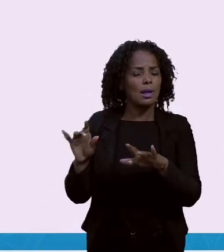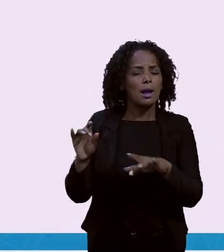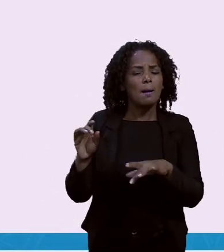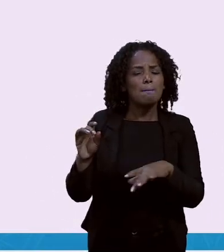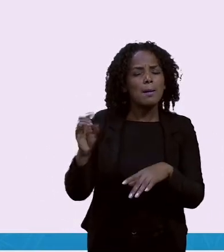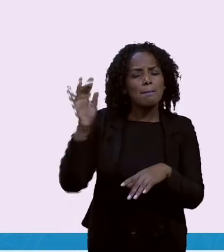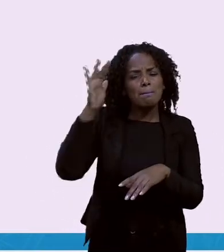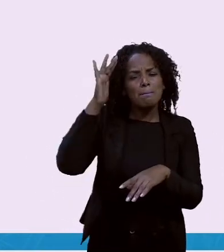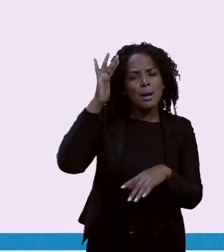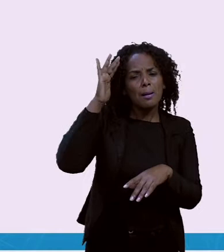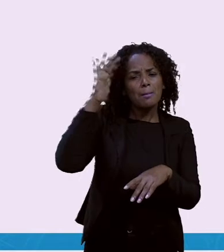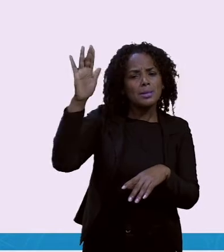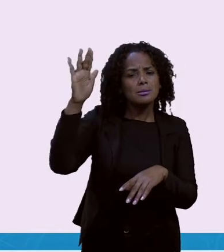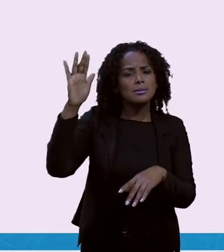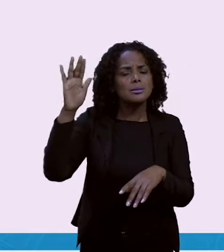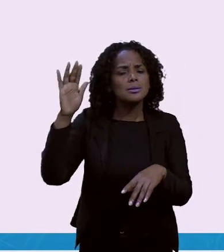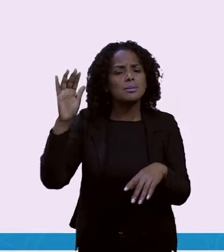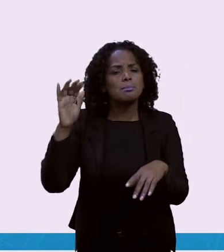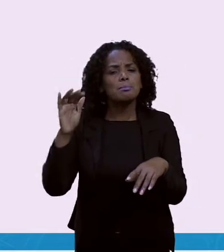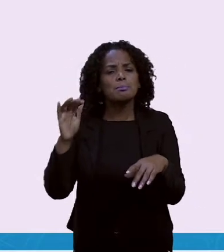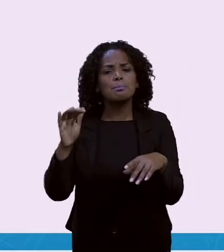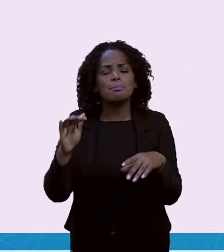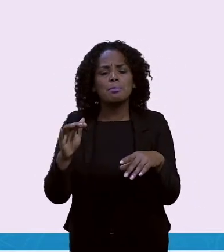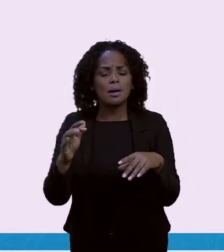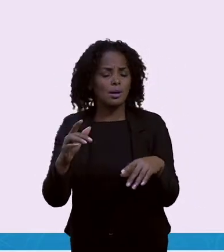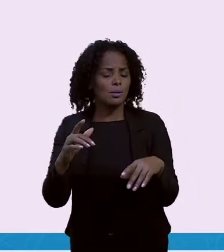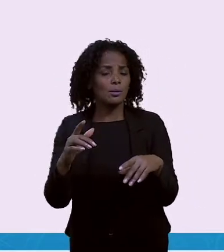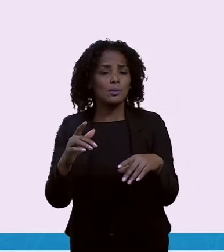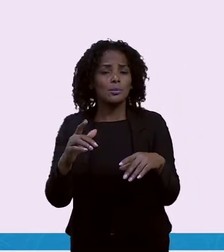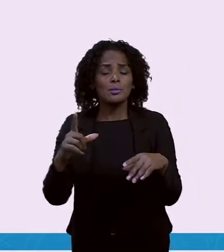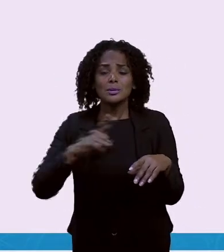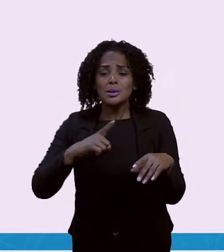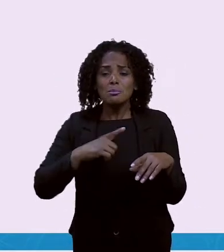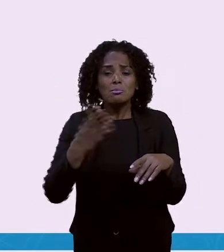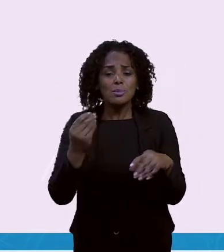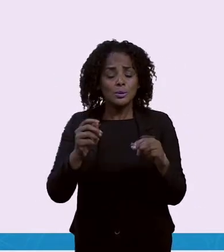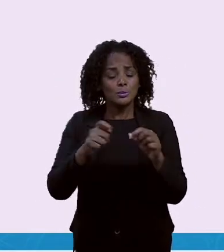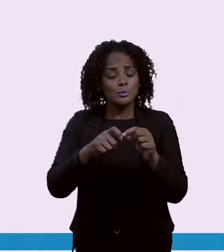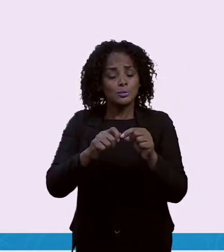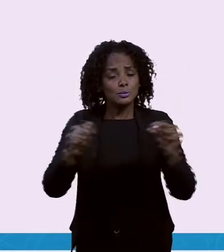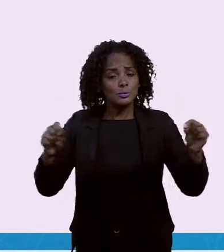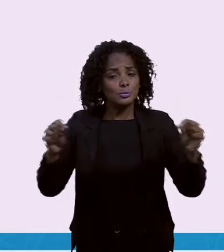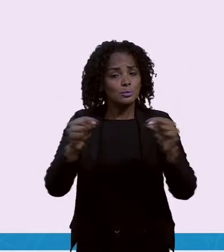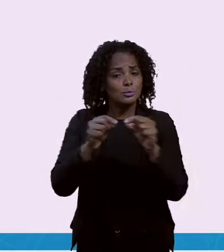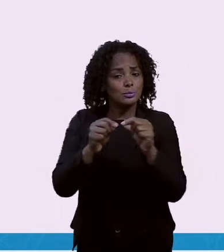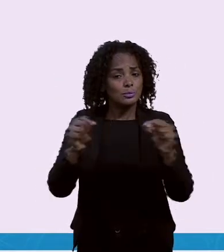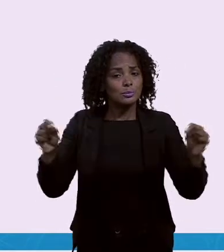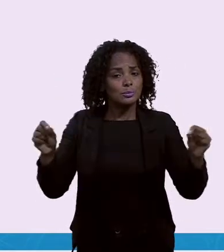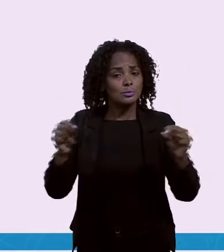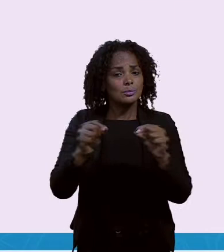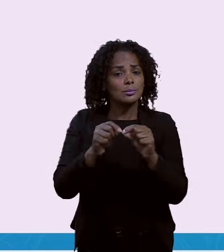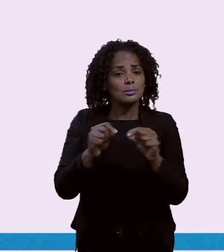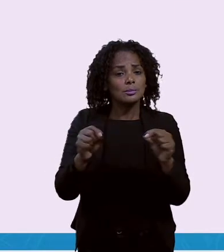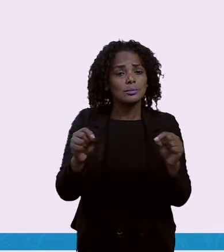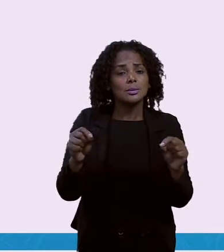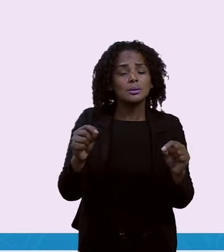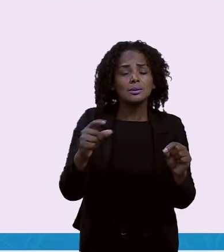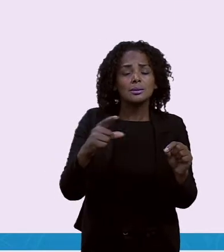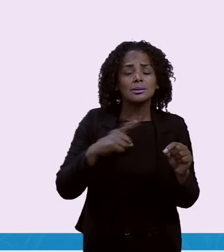principal característica é possuir bastante elasticidade, além de ser um